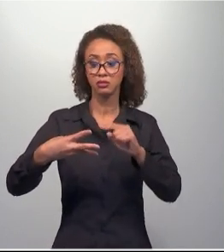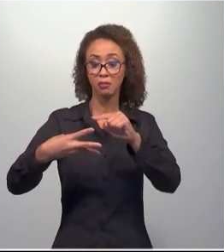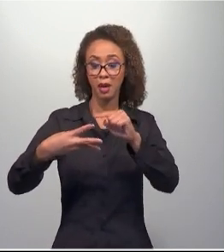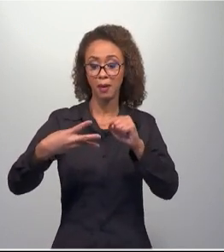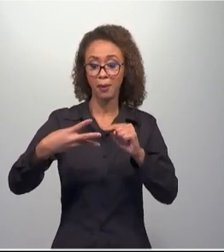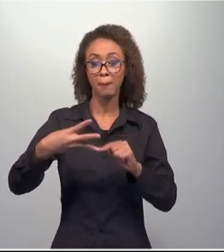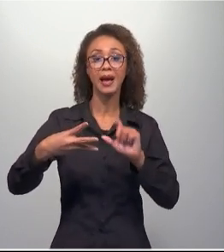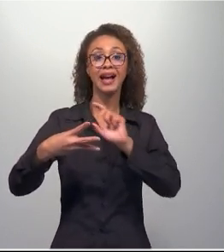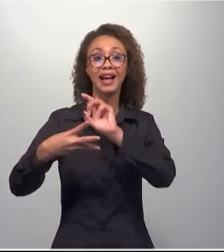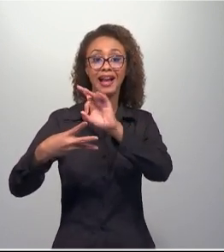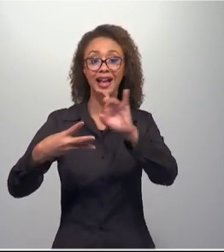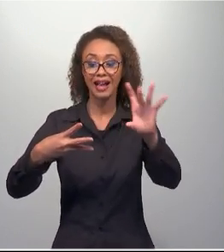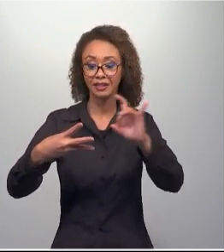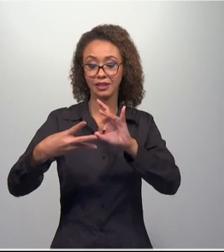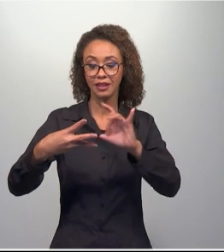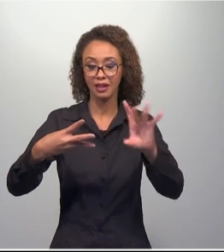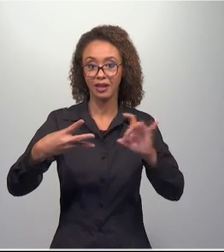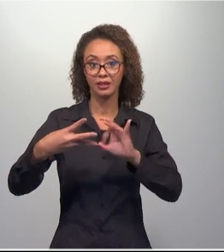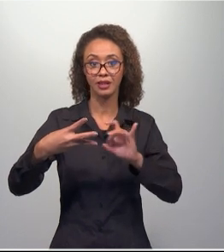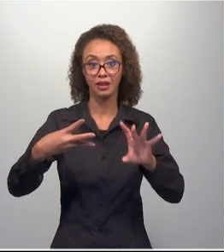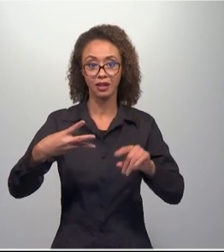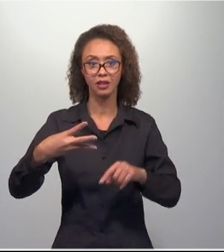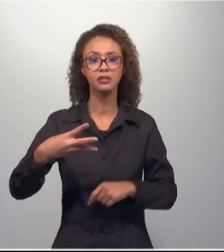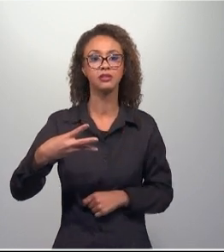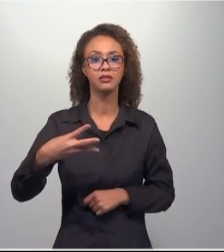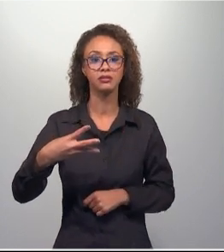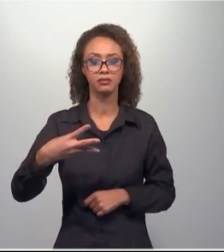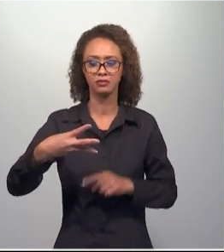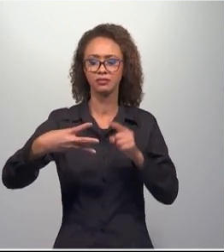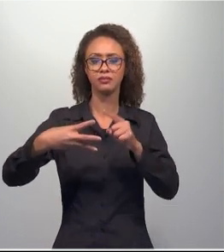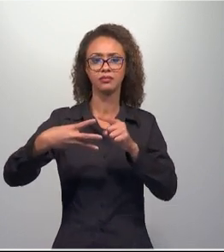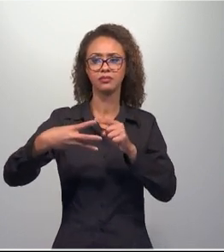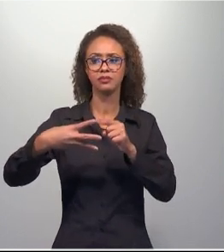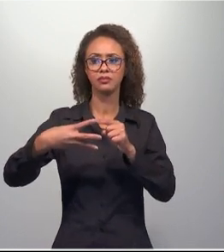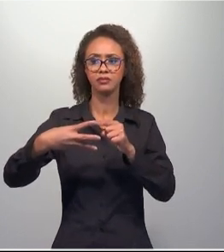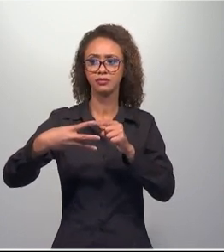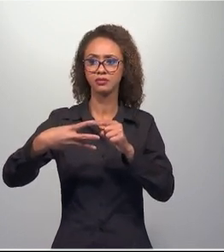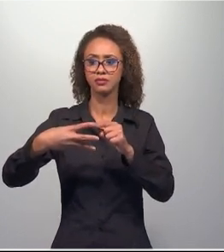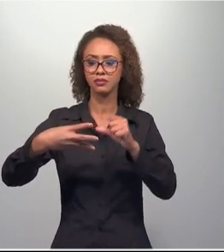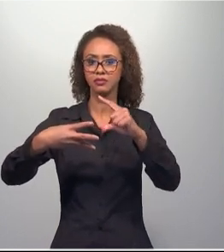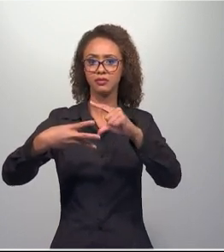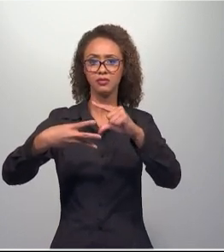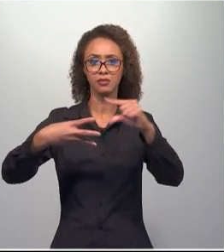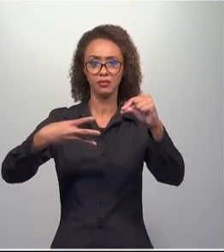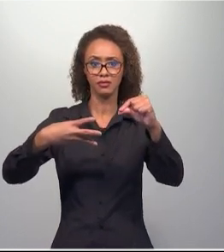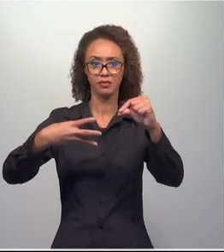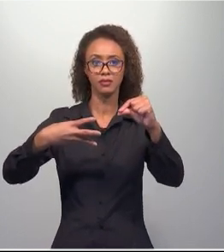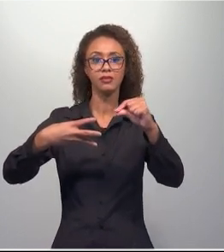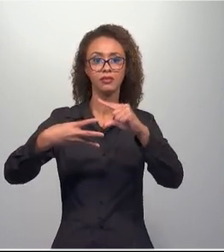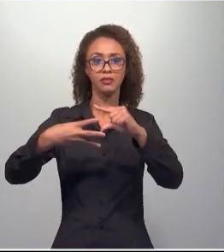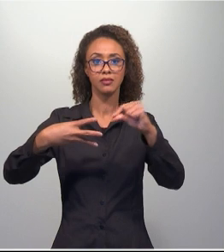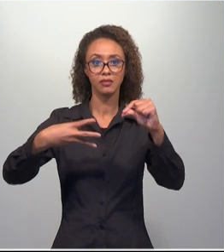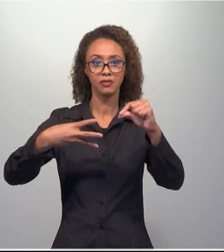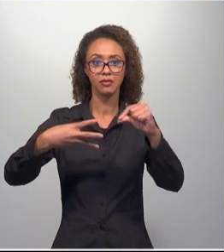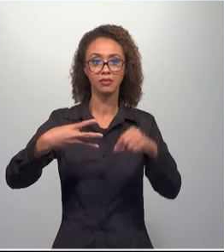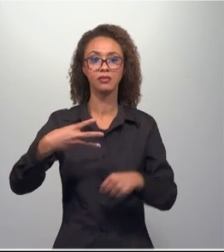diagrama portinha nó portas and